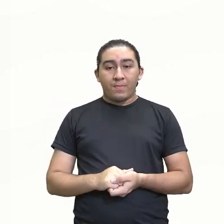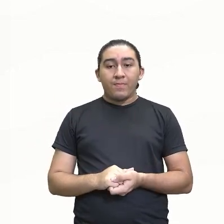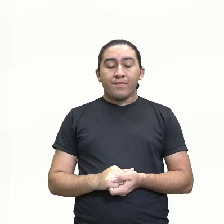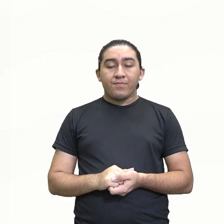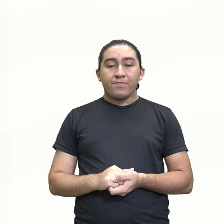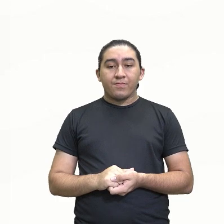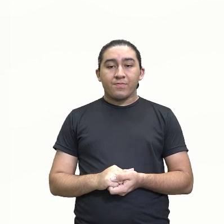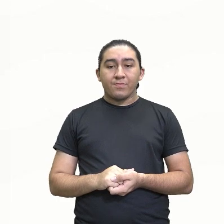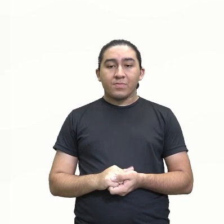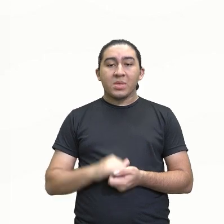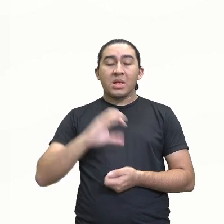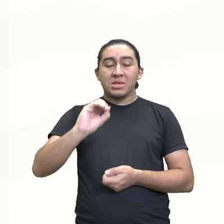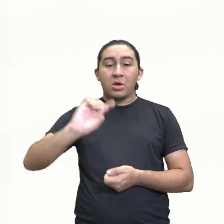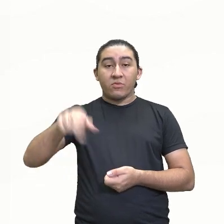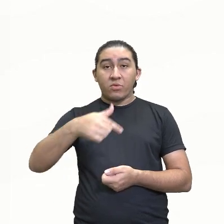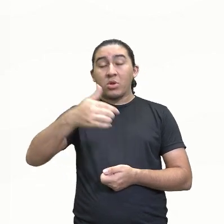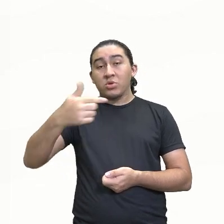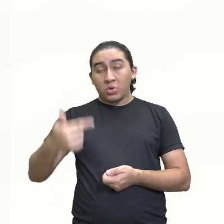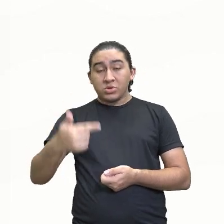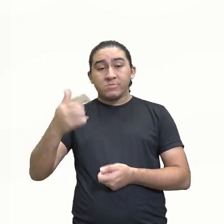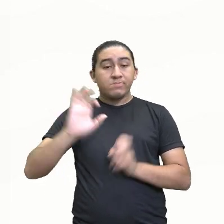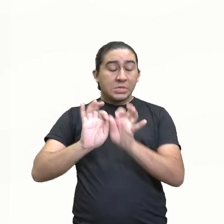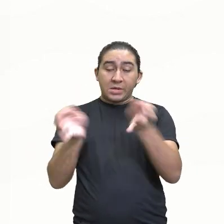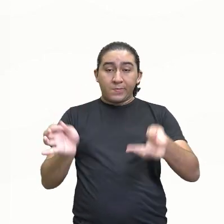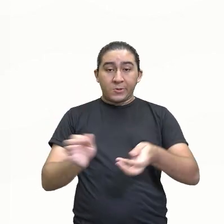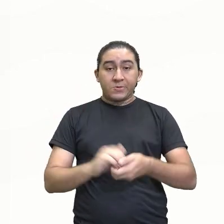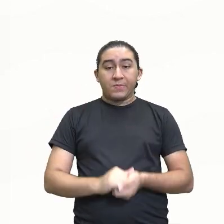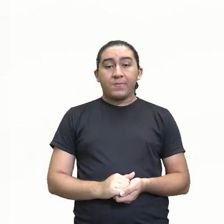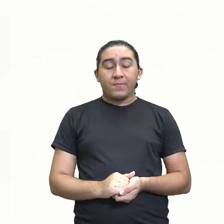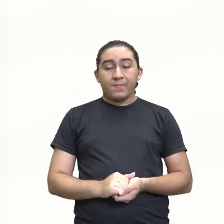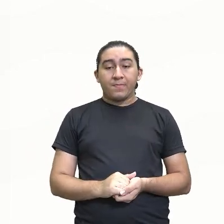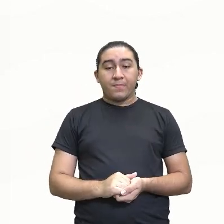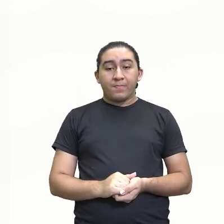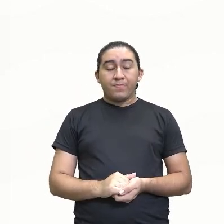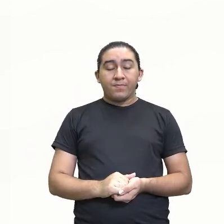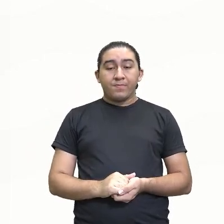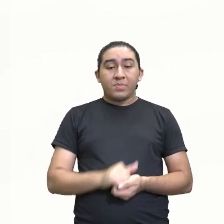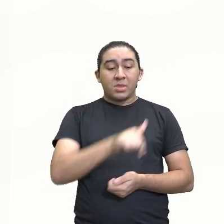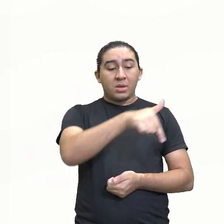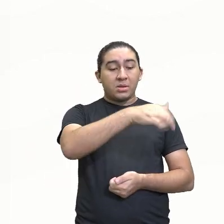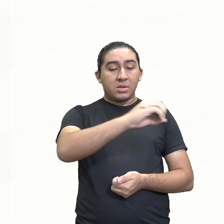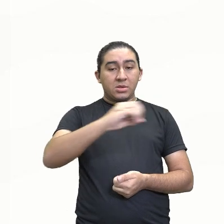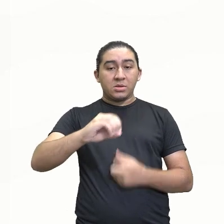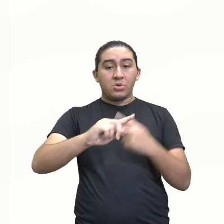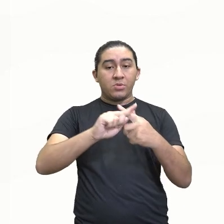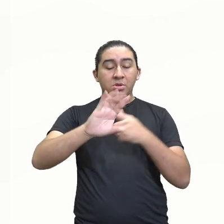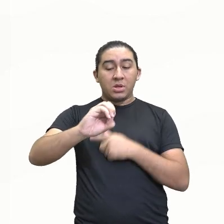casa. Vai ficar 0,2, ok? E aí, só multiplica 700 por